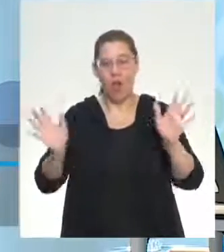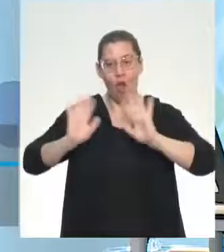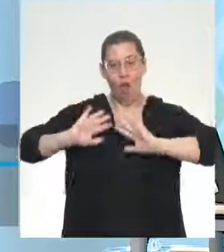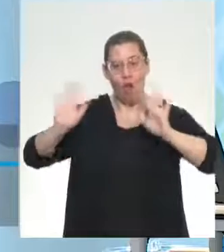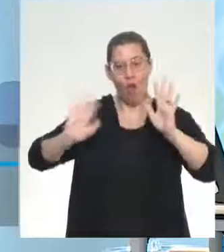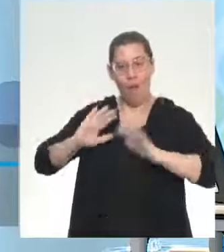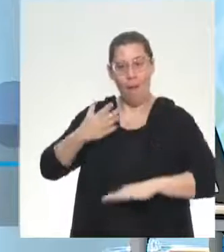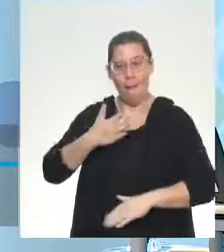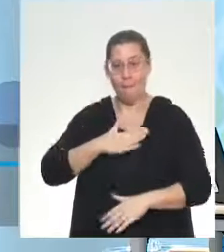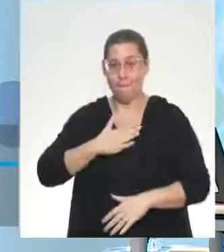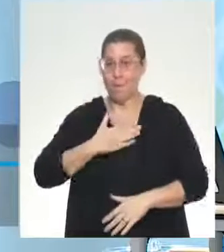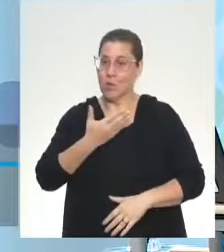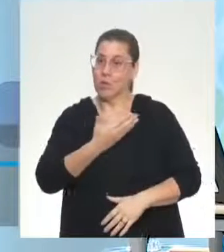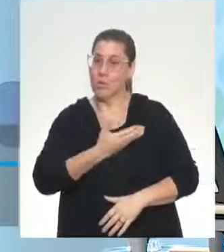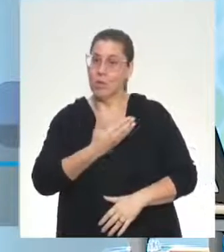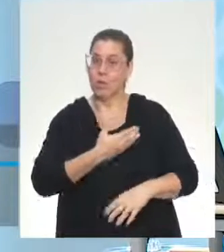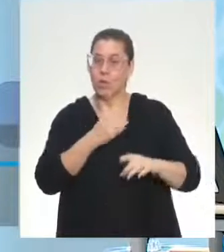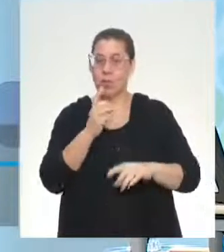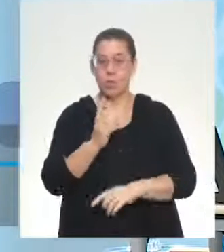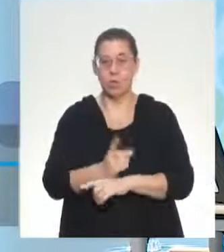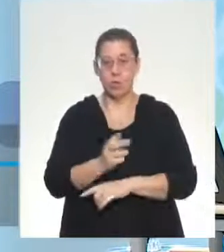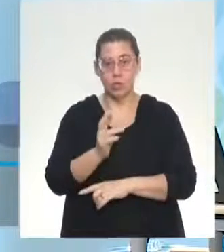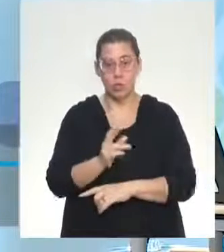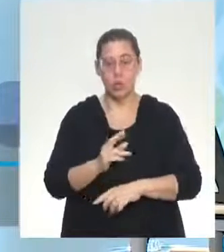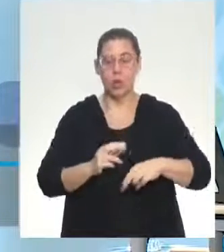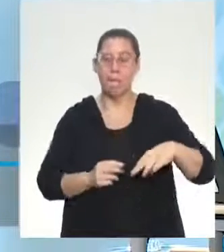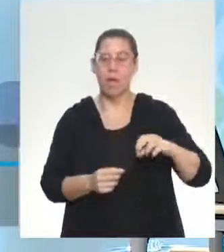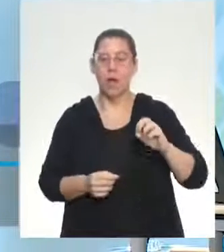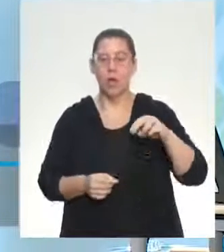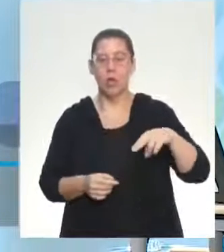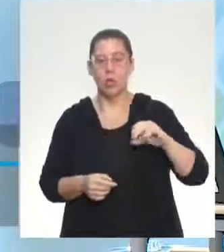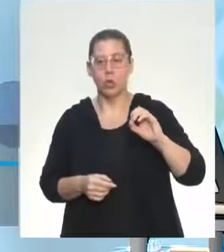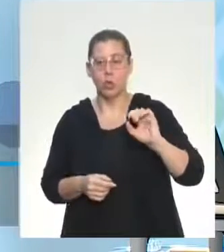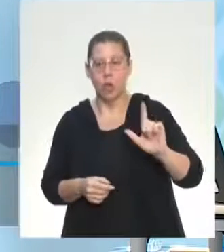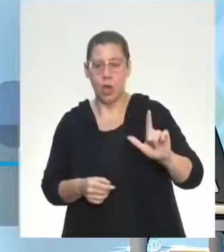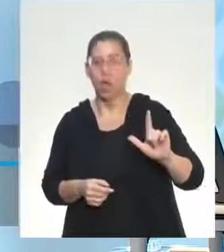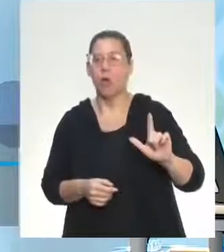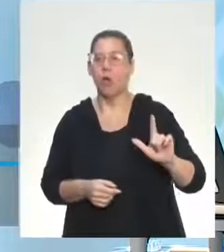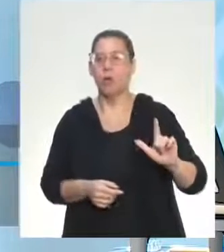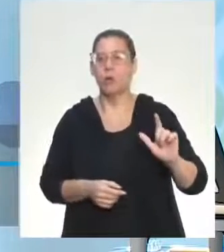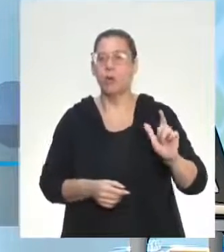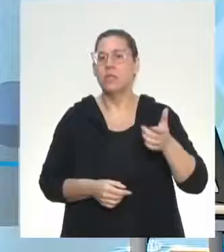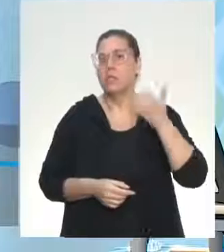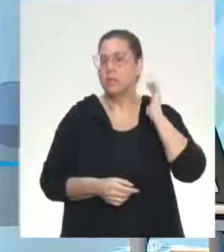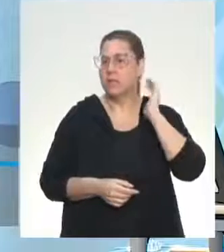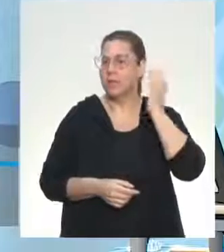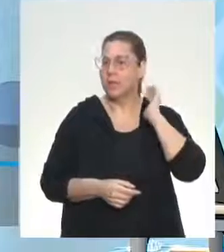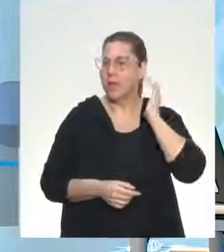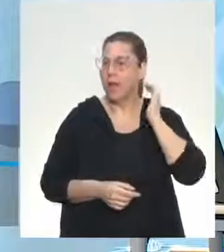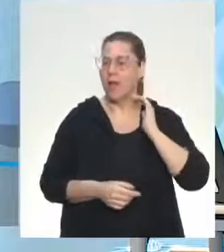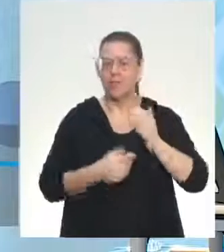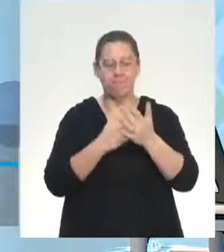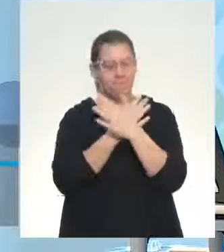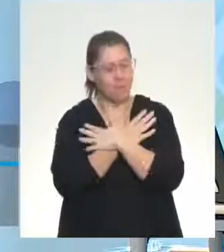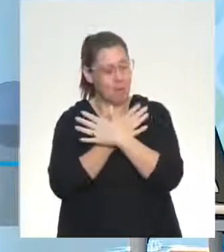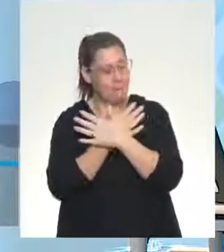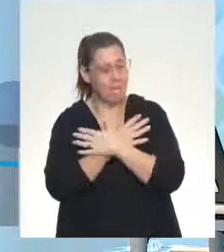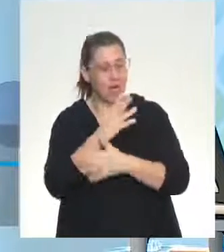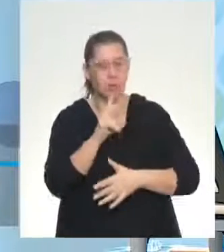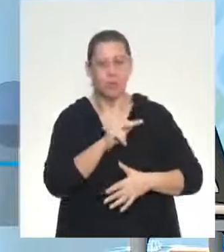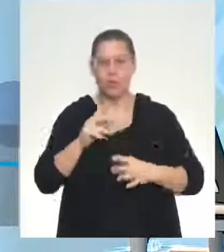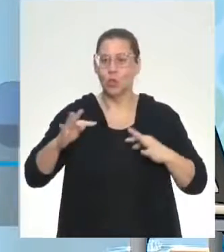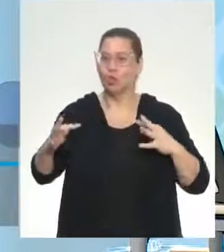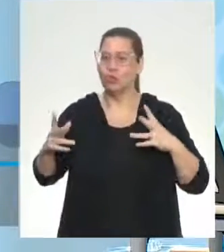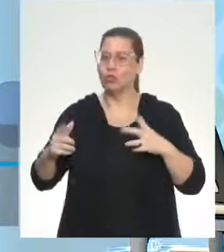Escola Estadual Doutor Manuel Grandini Casquel, em Santo André. Abraço, professor Alexandre, e